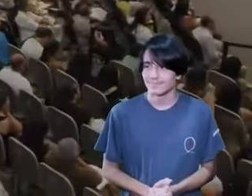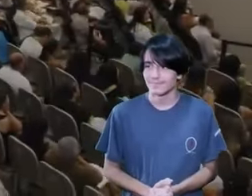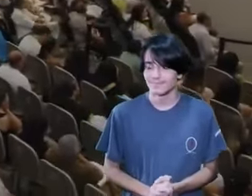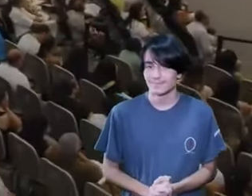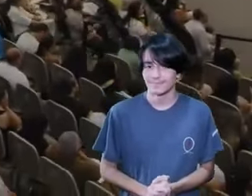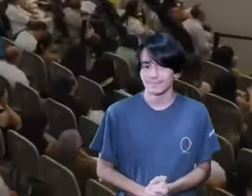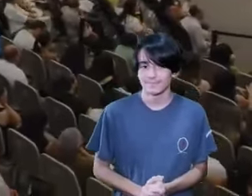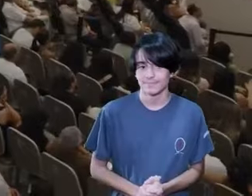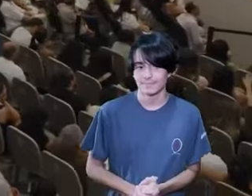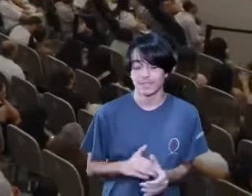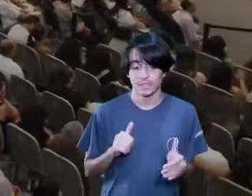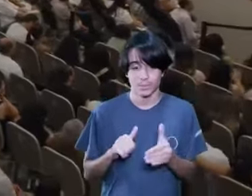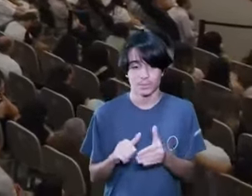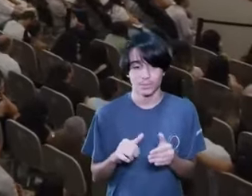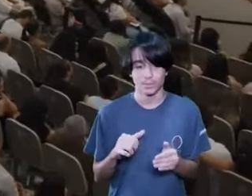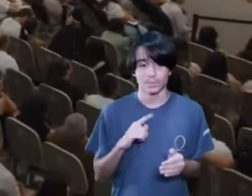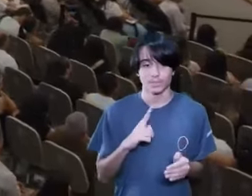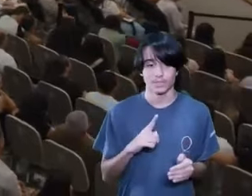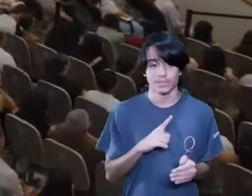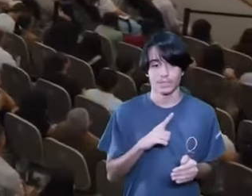Daqui a pouco faremos o apelo.